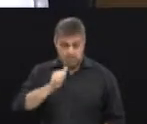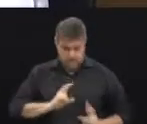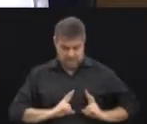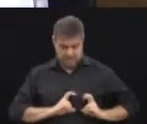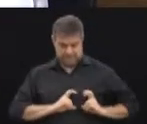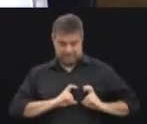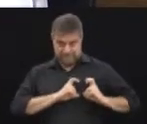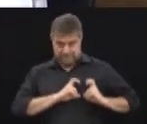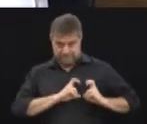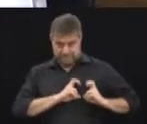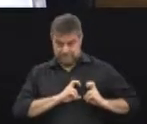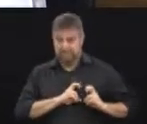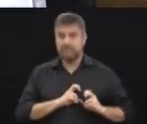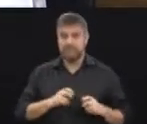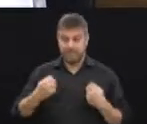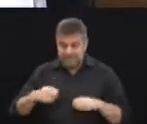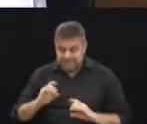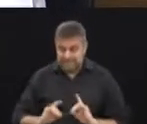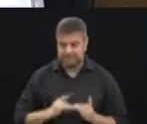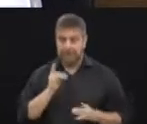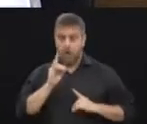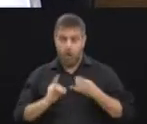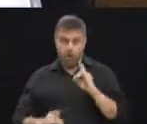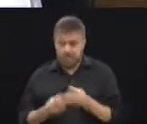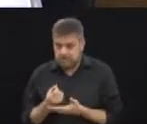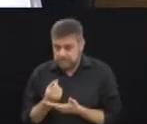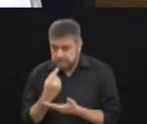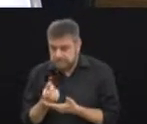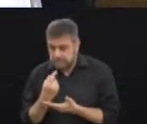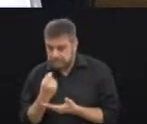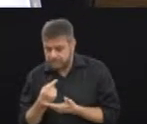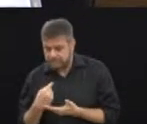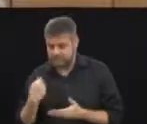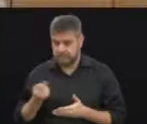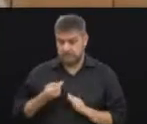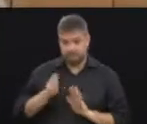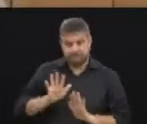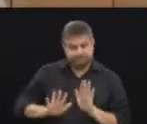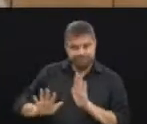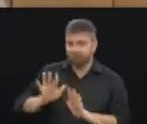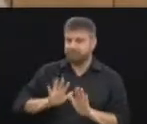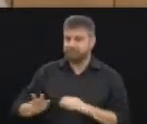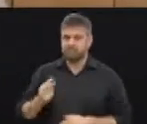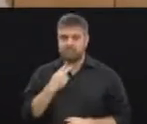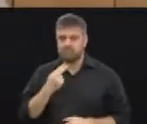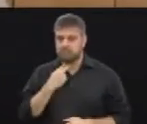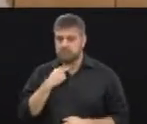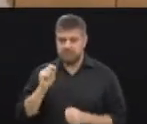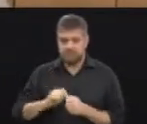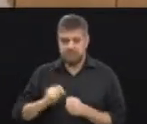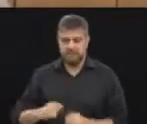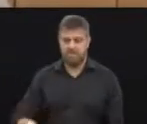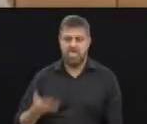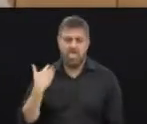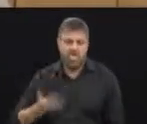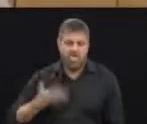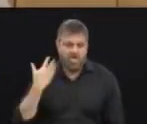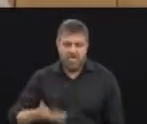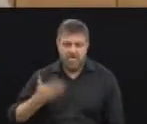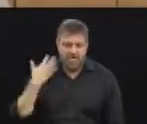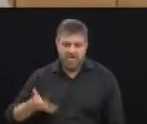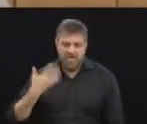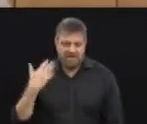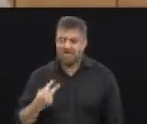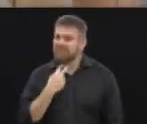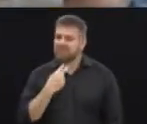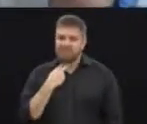Essas pacientes que precisam e tiveram câncer de mama, nós vamos ter que receitar leque para elas, alguma